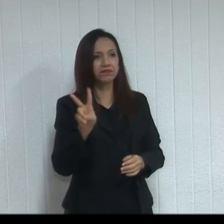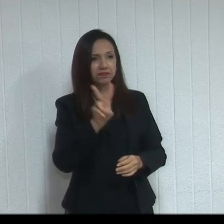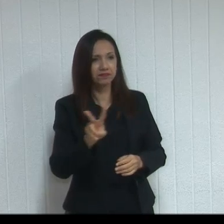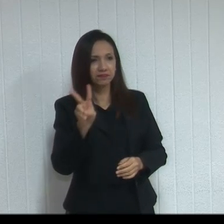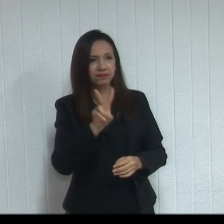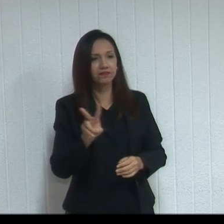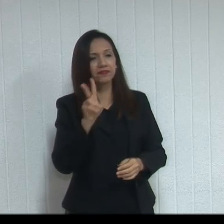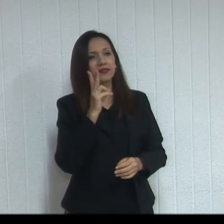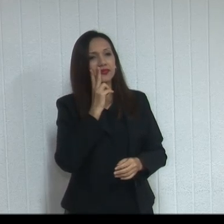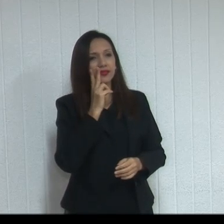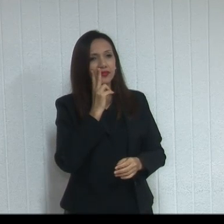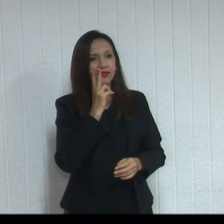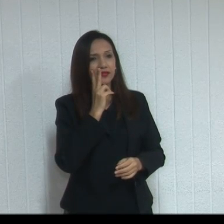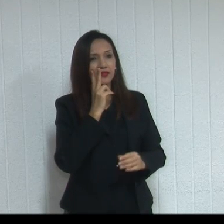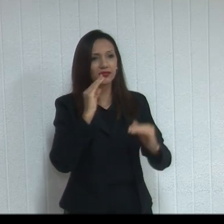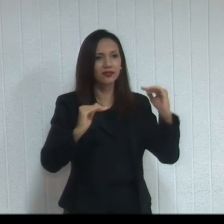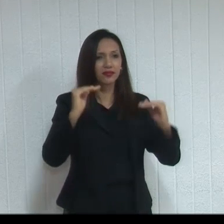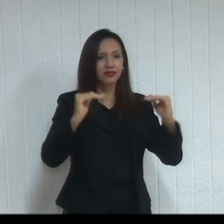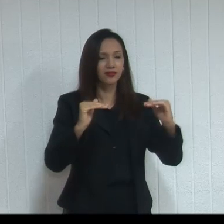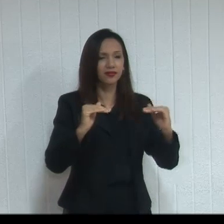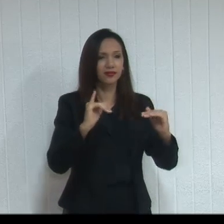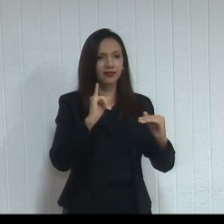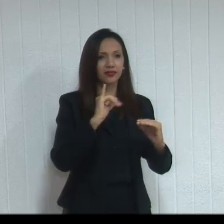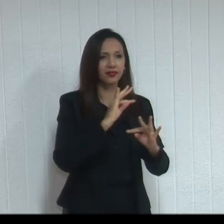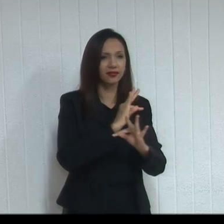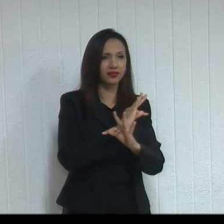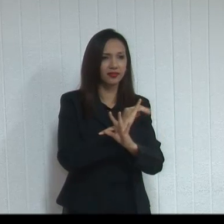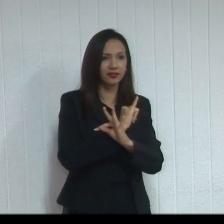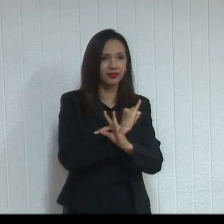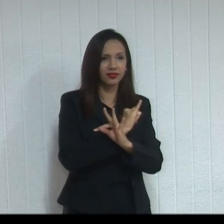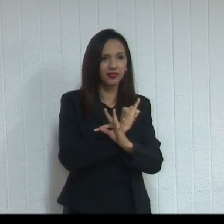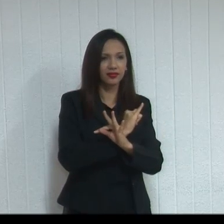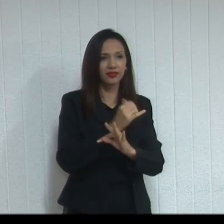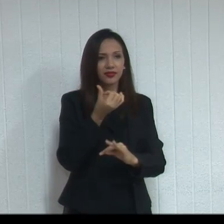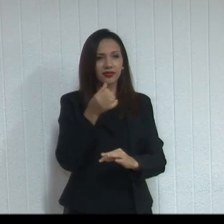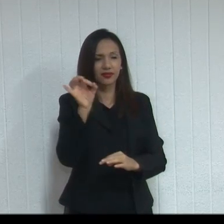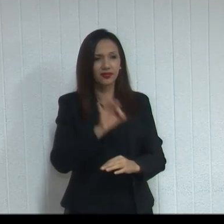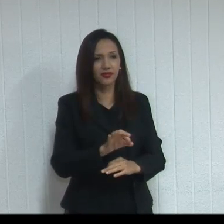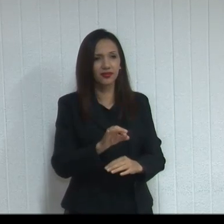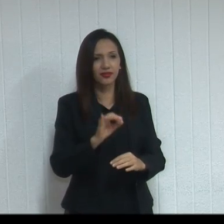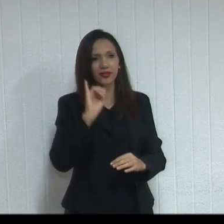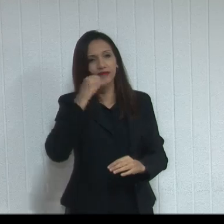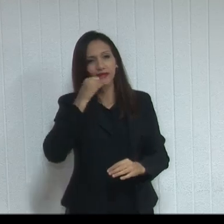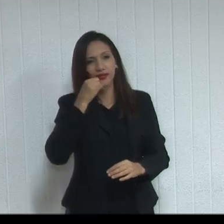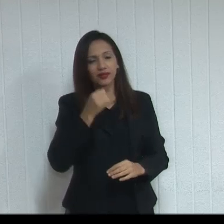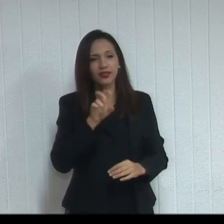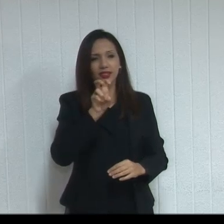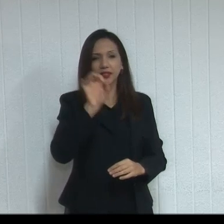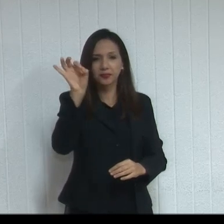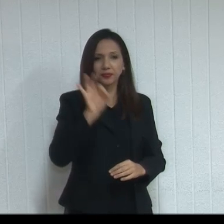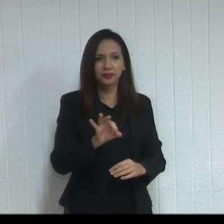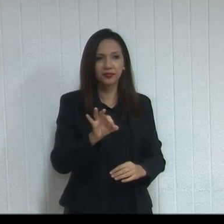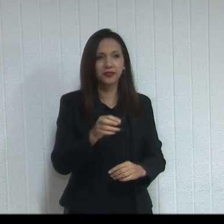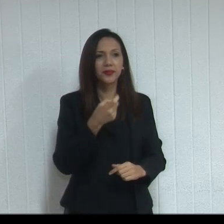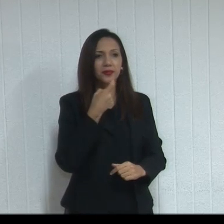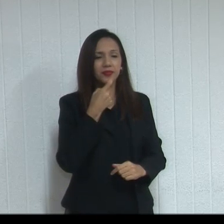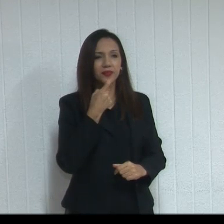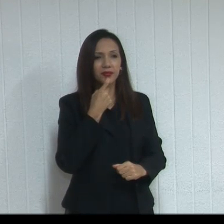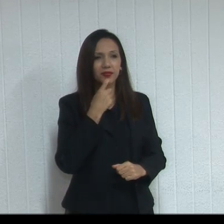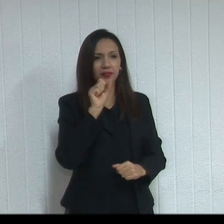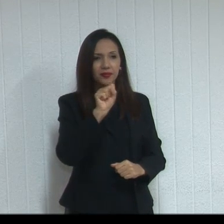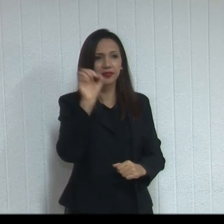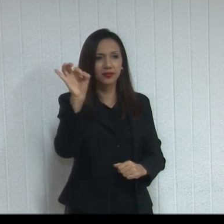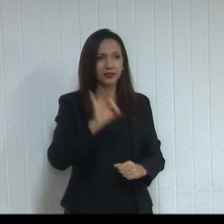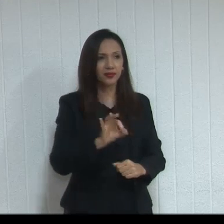fato. Valinhos e Itatiba 5%, 6%, Jundiaí 5%, Campinas